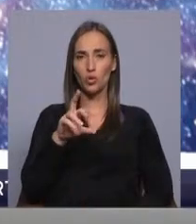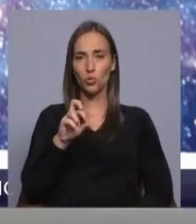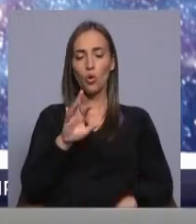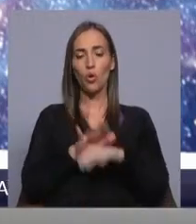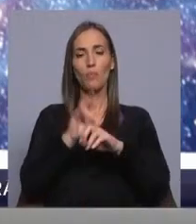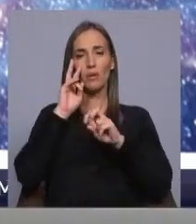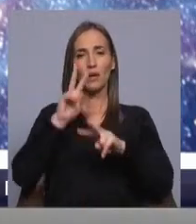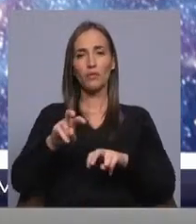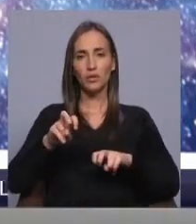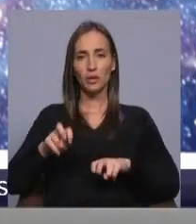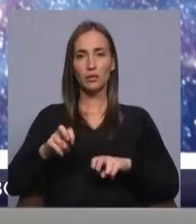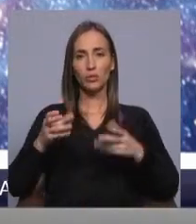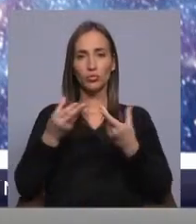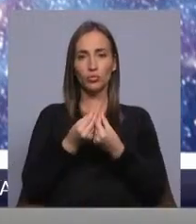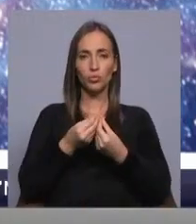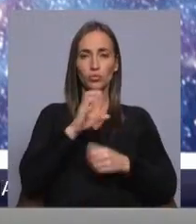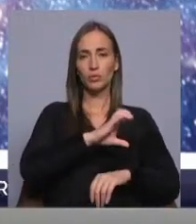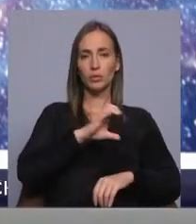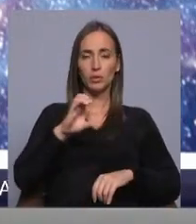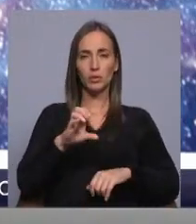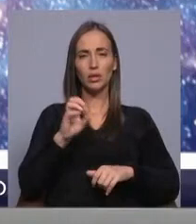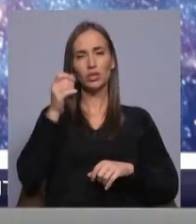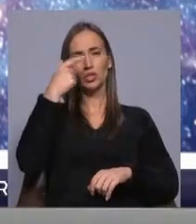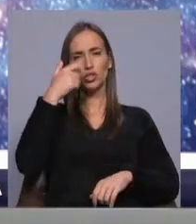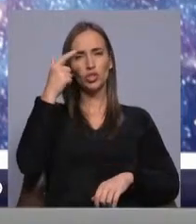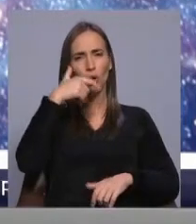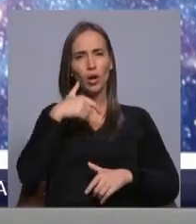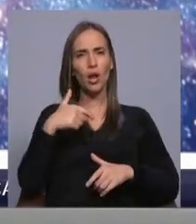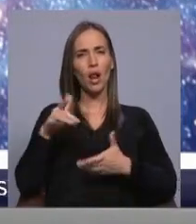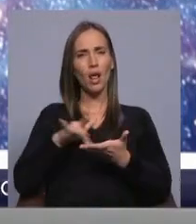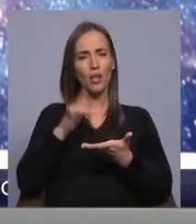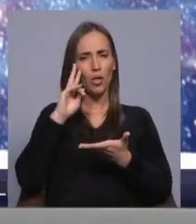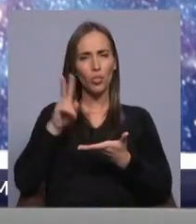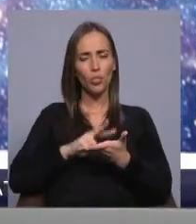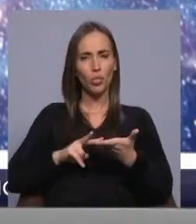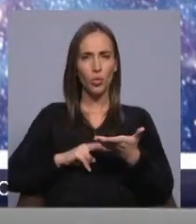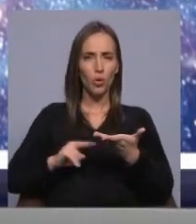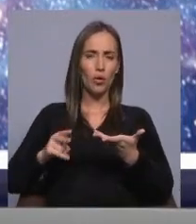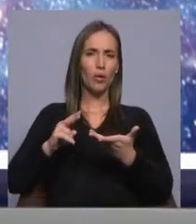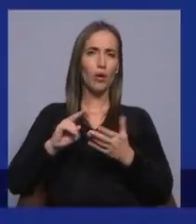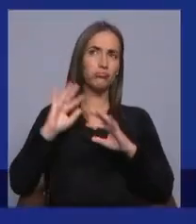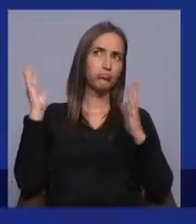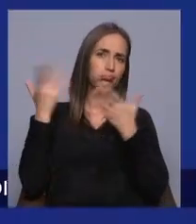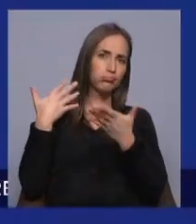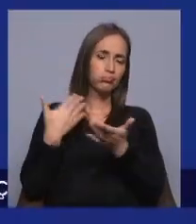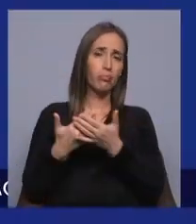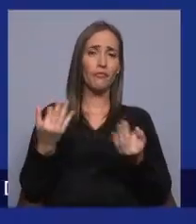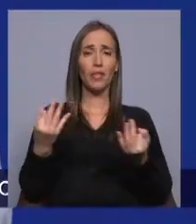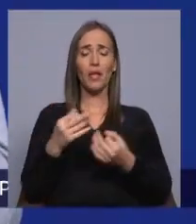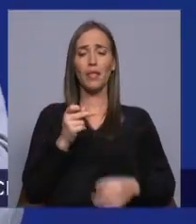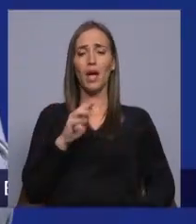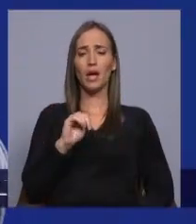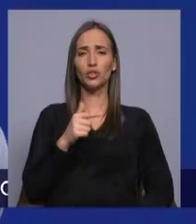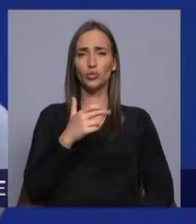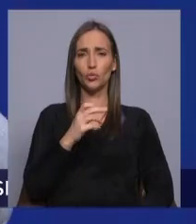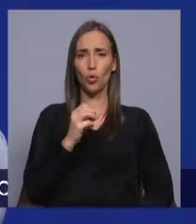que junta astronomia, leitura, história e antropologia, tudo em nome do Sol. E é verdade, a astronomia de facto é uma ciência absolutamente extraordinária